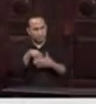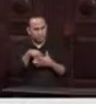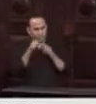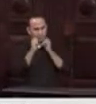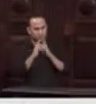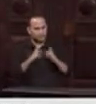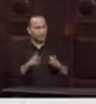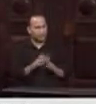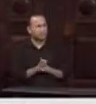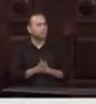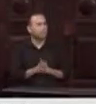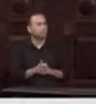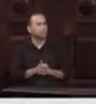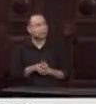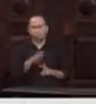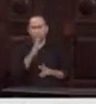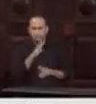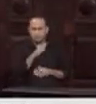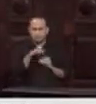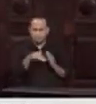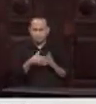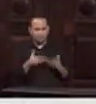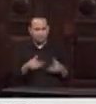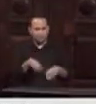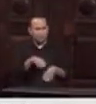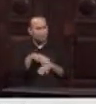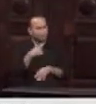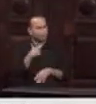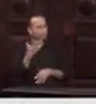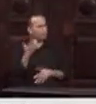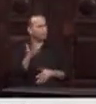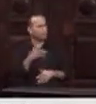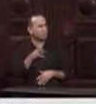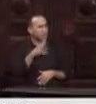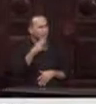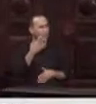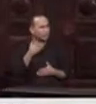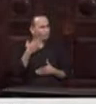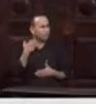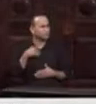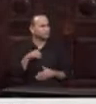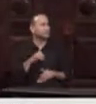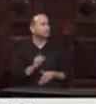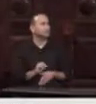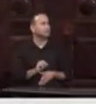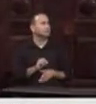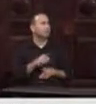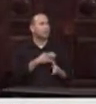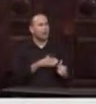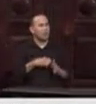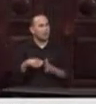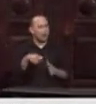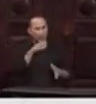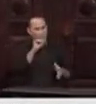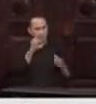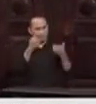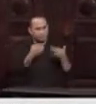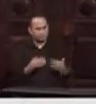deputados conhecedores do sul fluminense, mais do que eu, que já conhecem a situação que vou aqui resumidamente